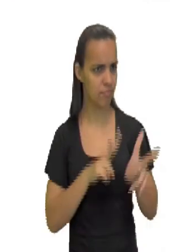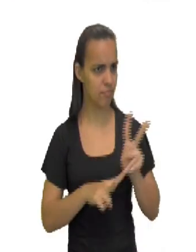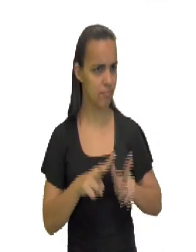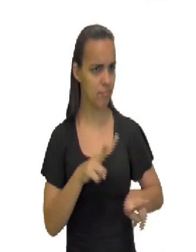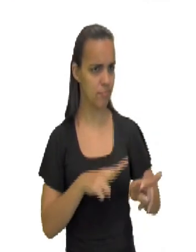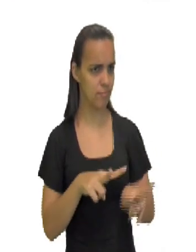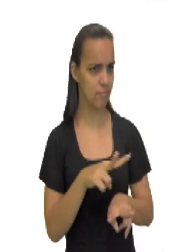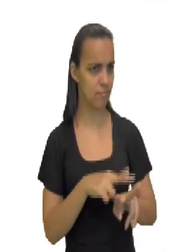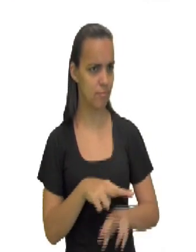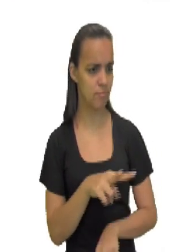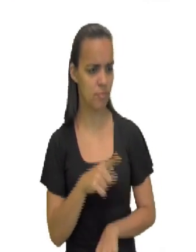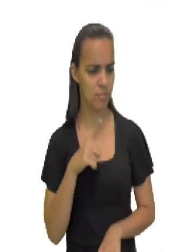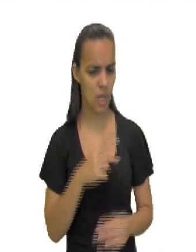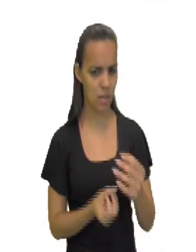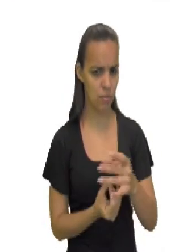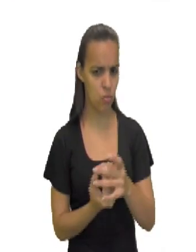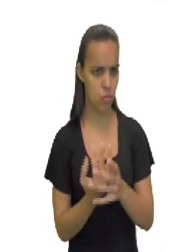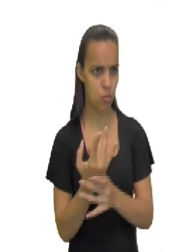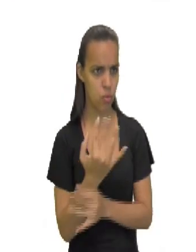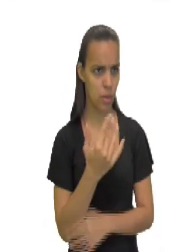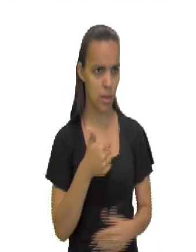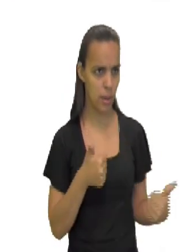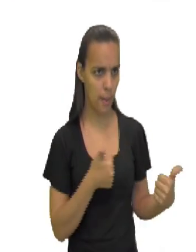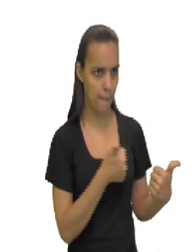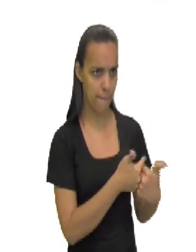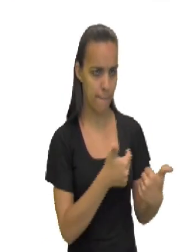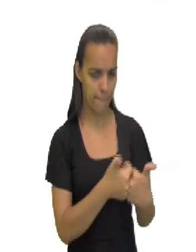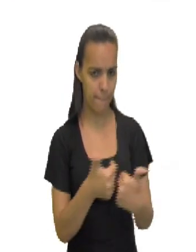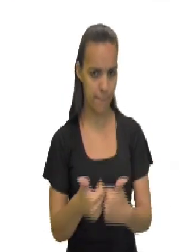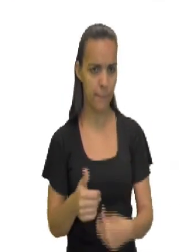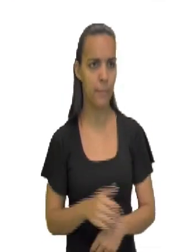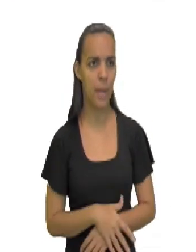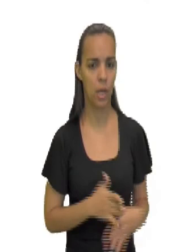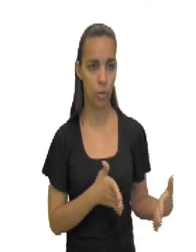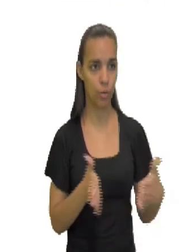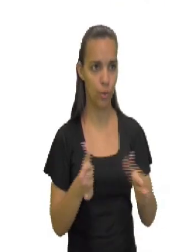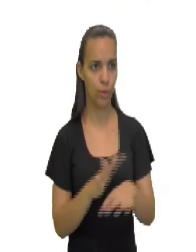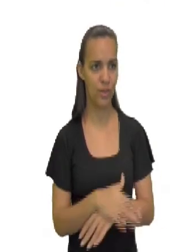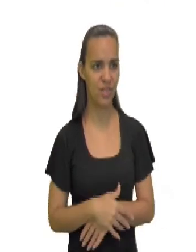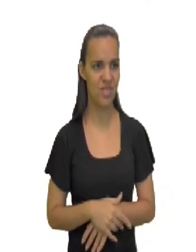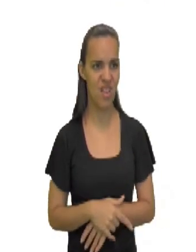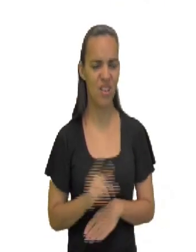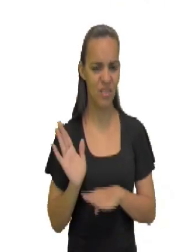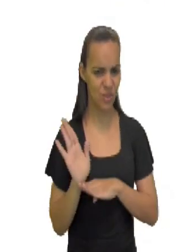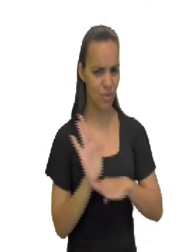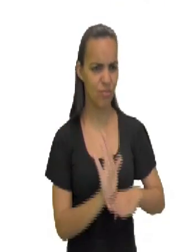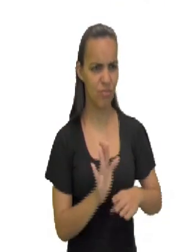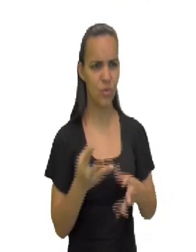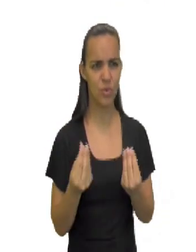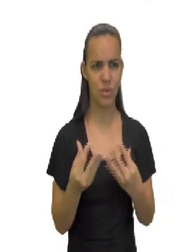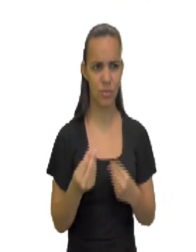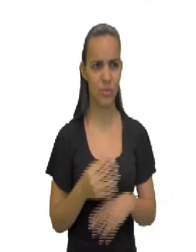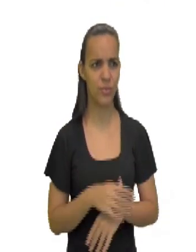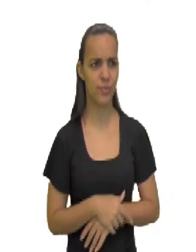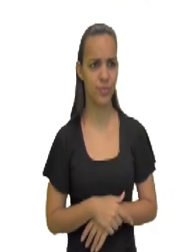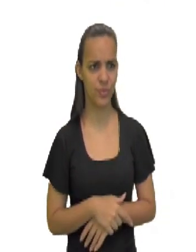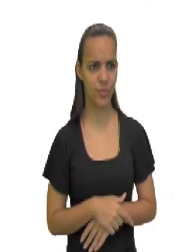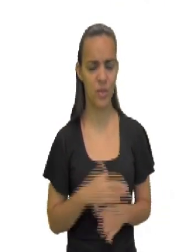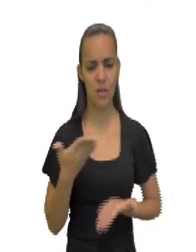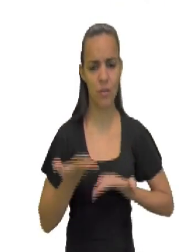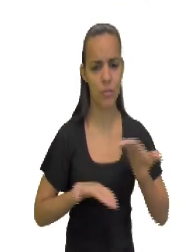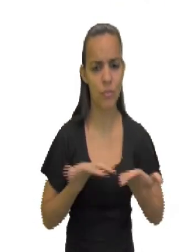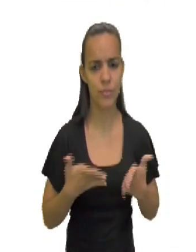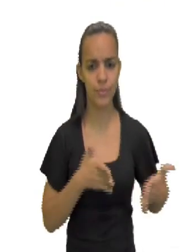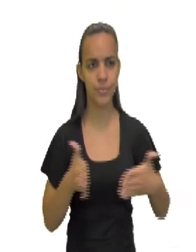observar como tem nascido plantas novas naquele local, não é mesmo? Isso vai ajudar, vai contribuir para o nosso